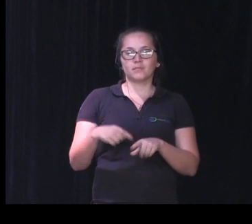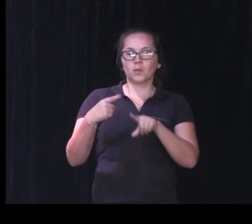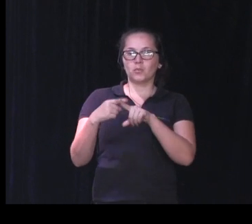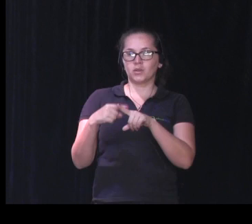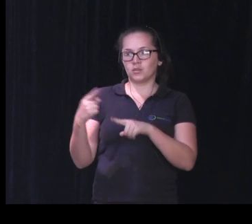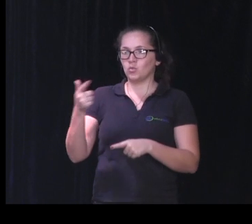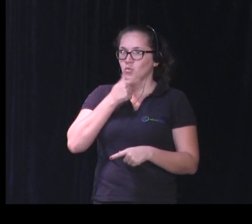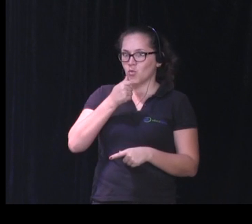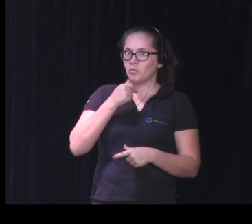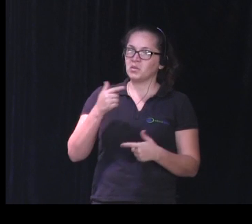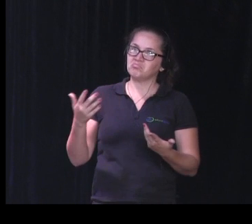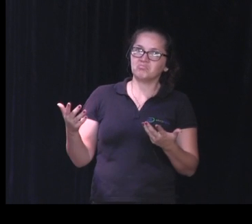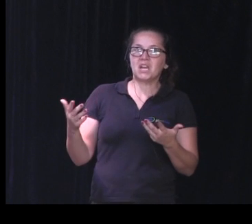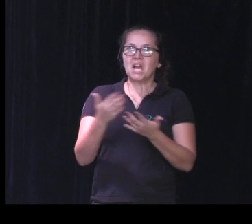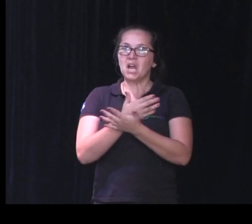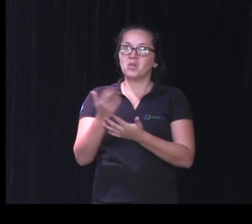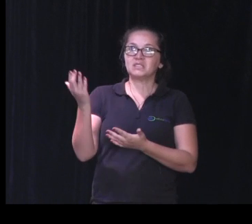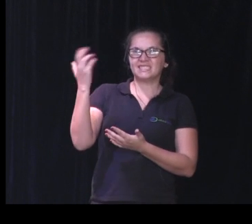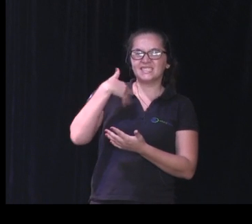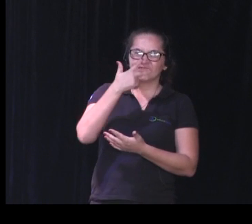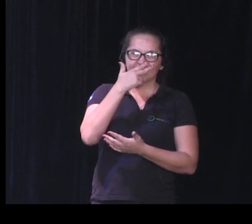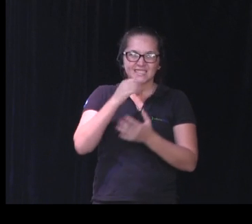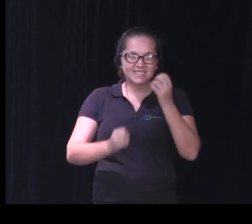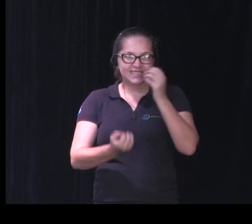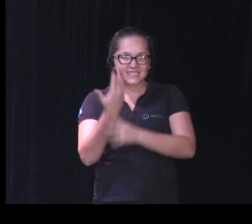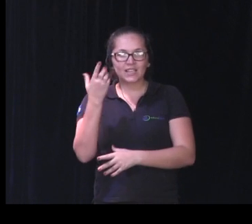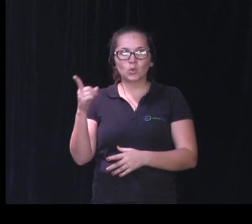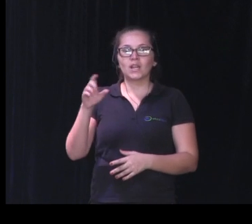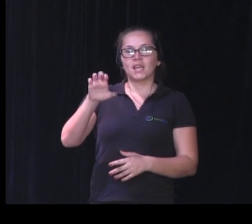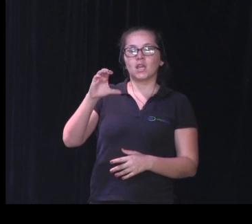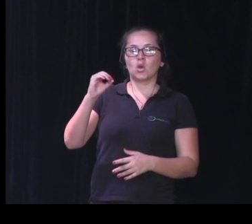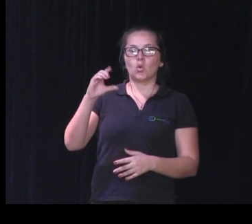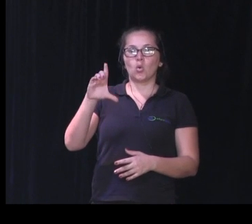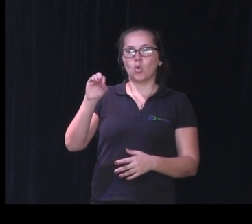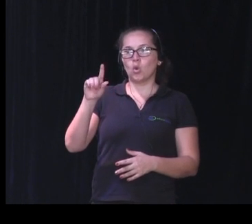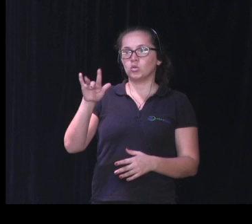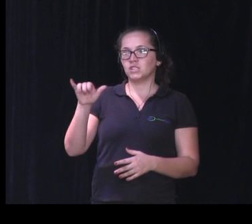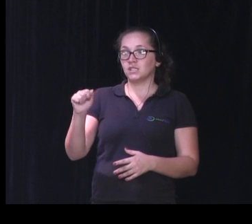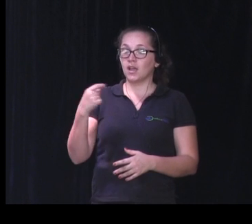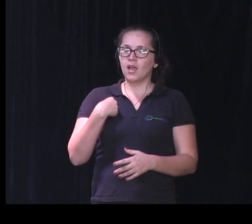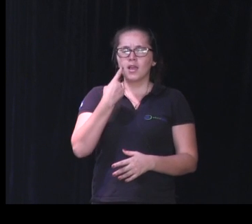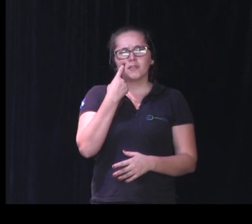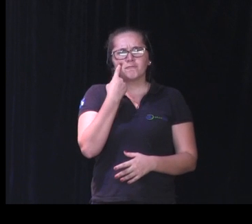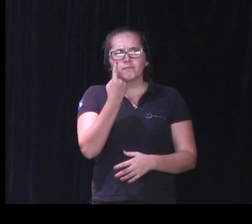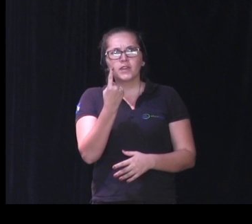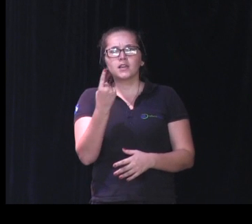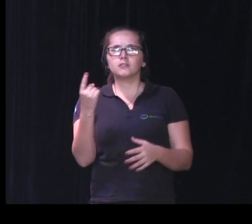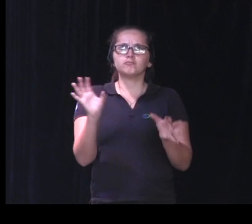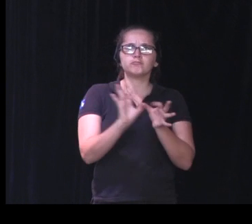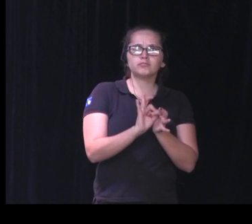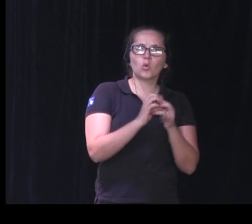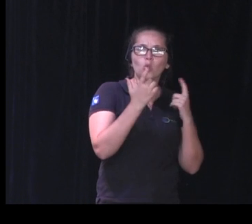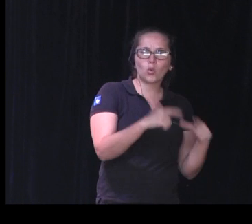descobre, porque Rimbaud é de alguma forma o inventor da ecologia, ele descobre a